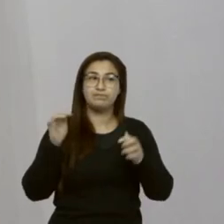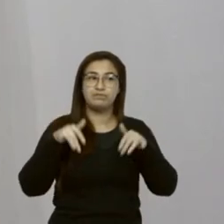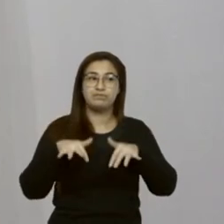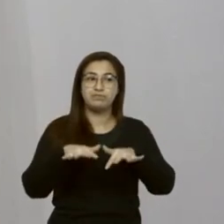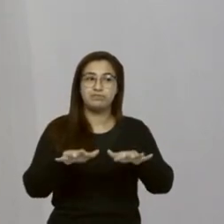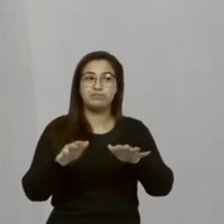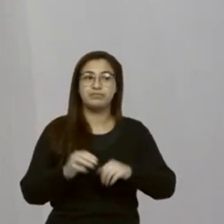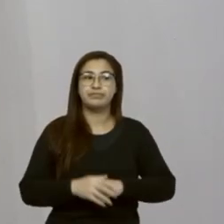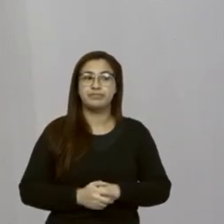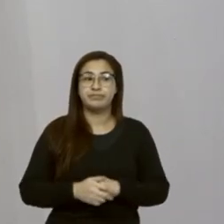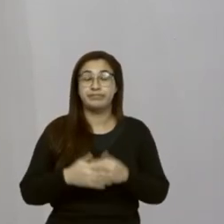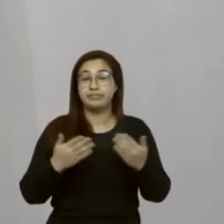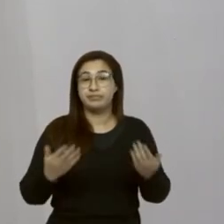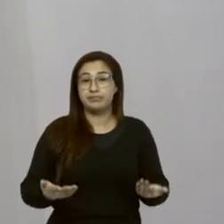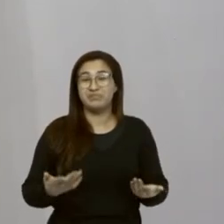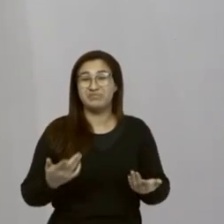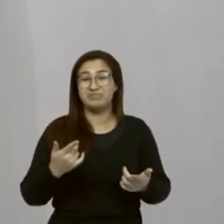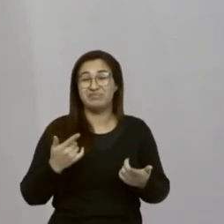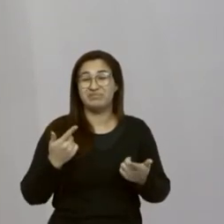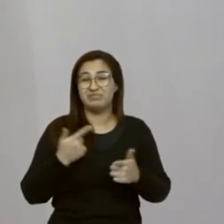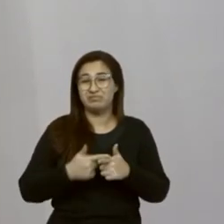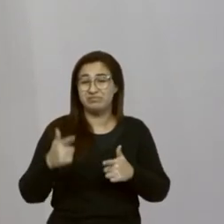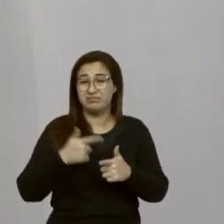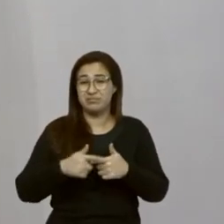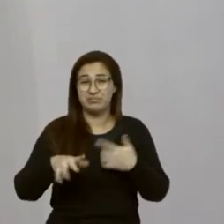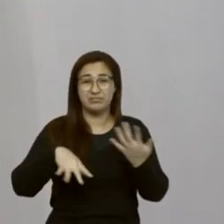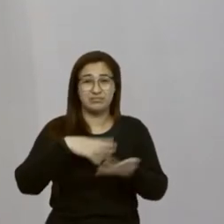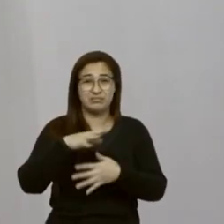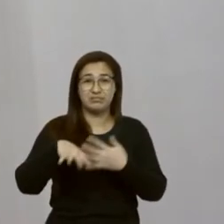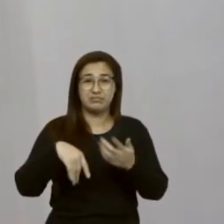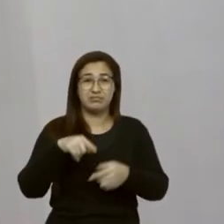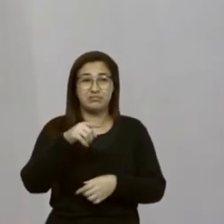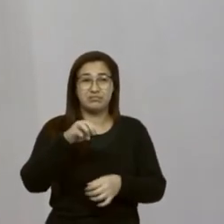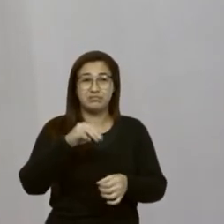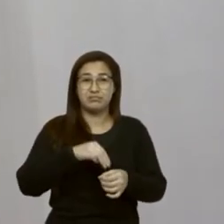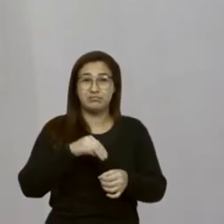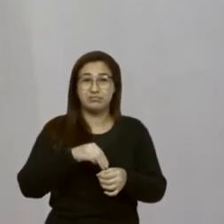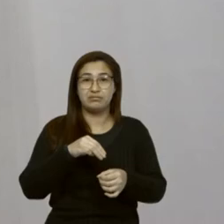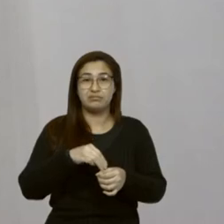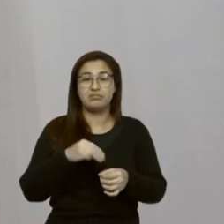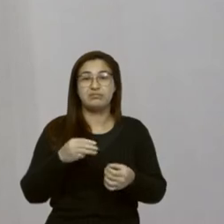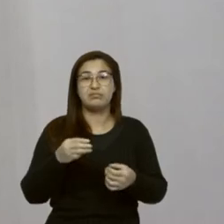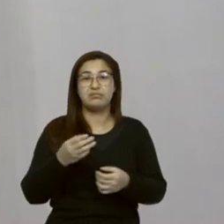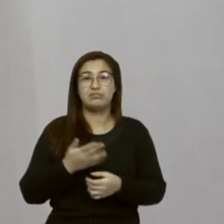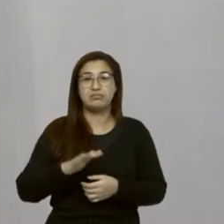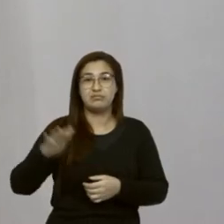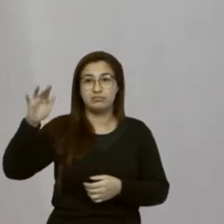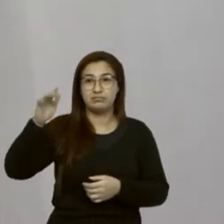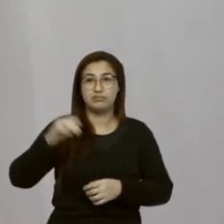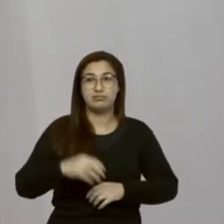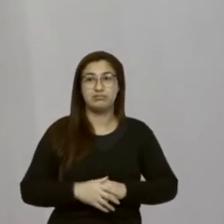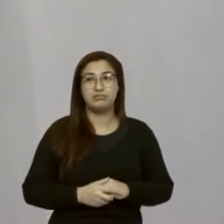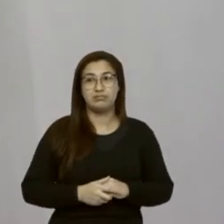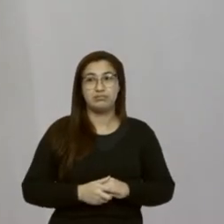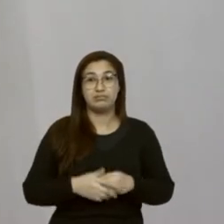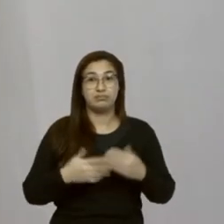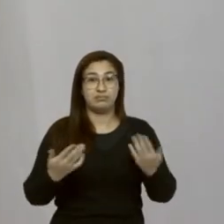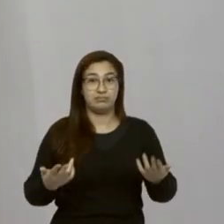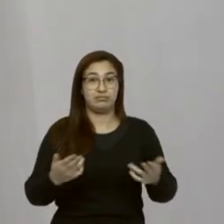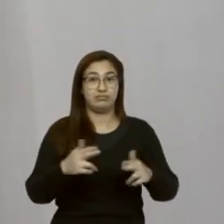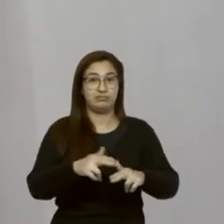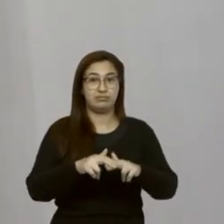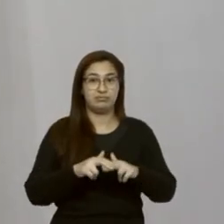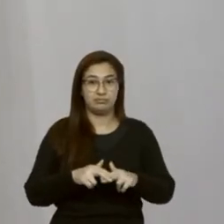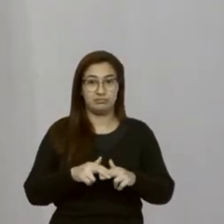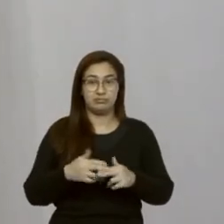Enfim, um transtorno naquela cidade, um transtorno no Alto Vale. Por isso, não venho